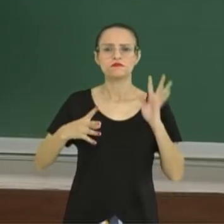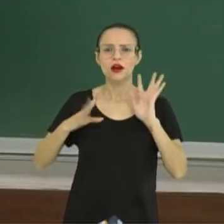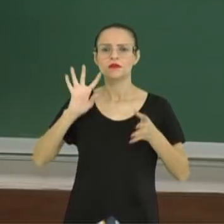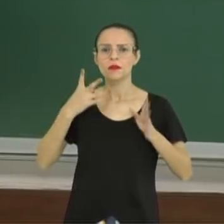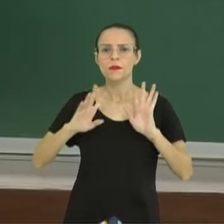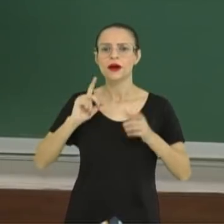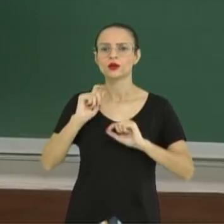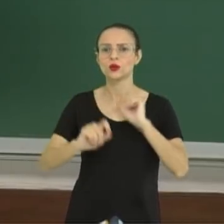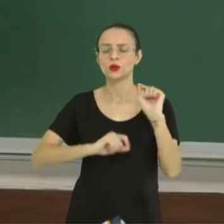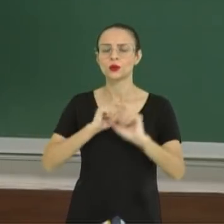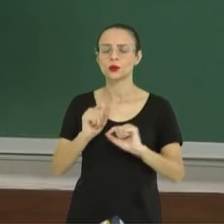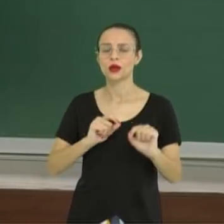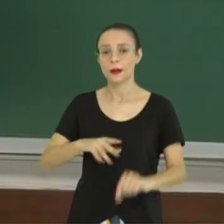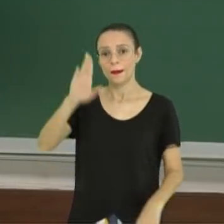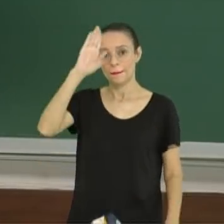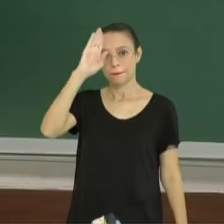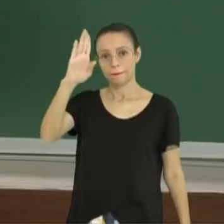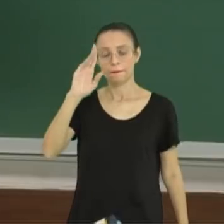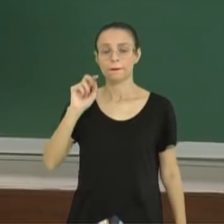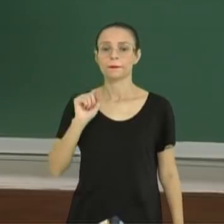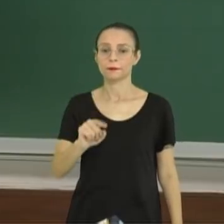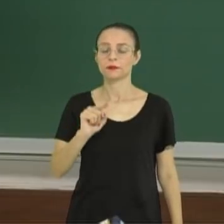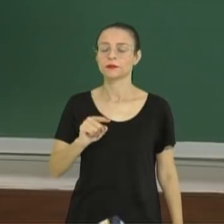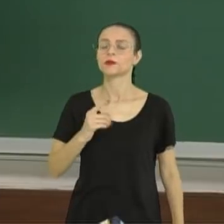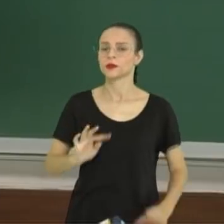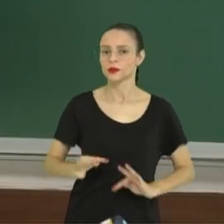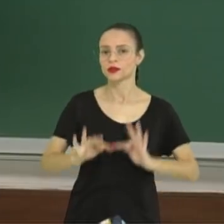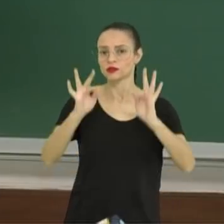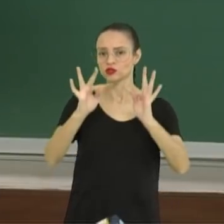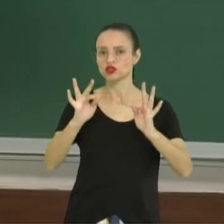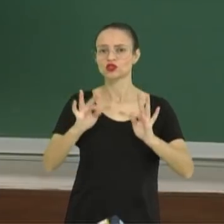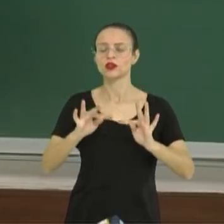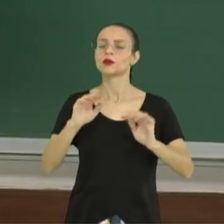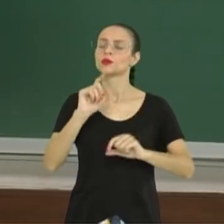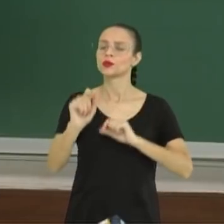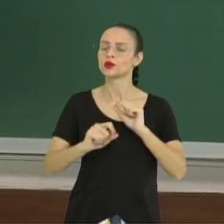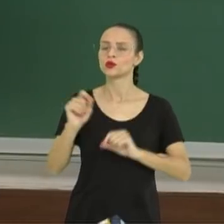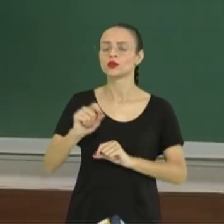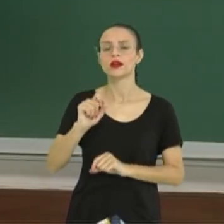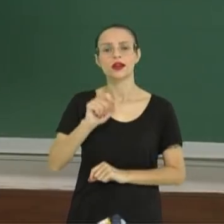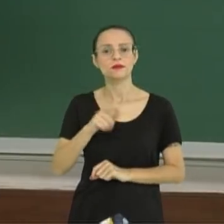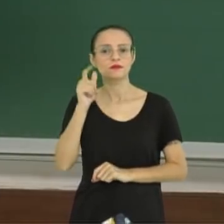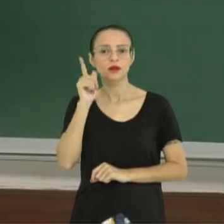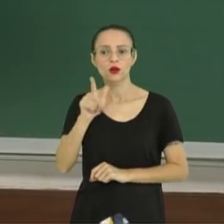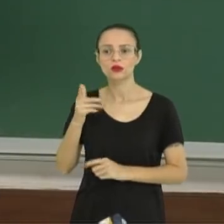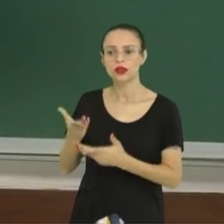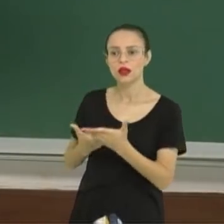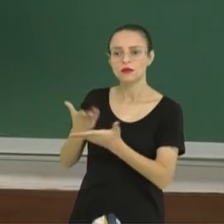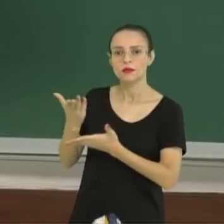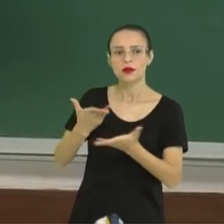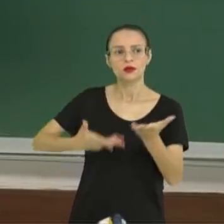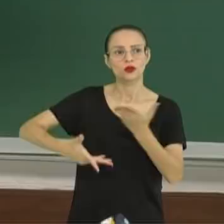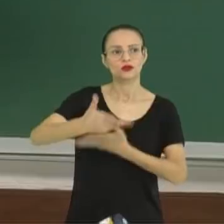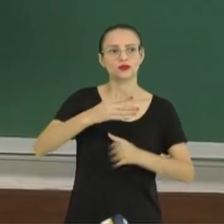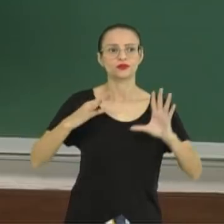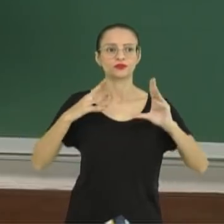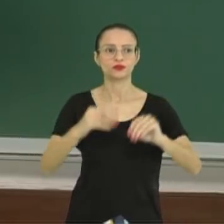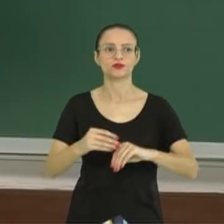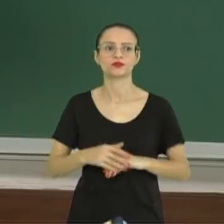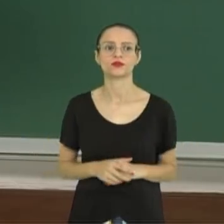né, encontradas, principalmente digitalmente, ali com programas, softwares, para atender a coletividade, o bem comum.